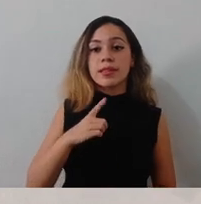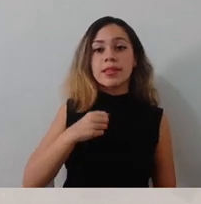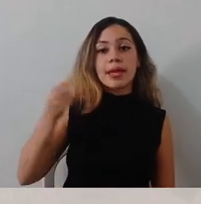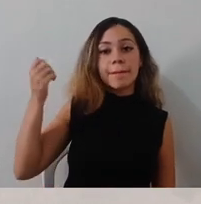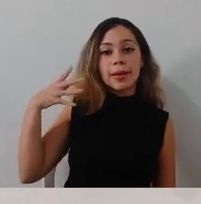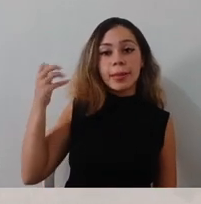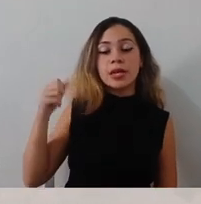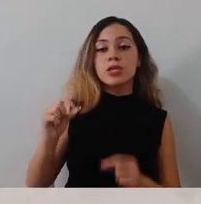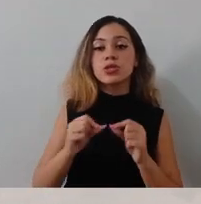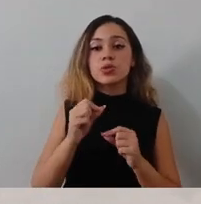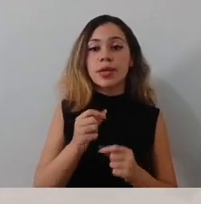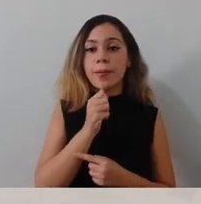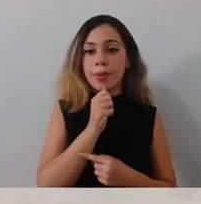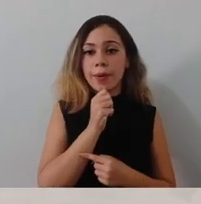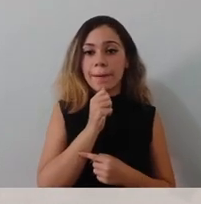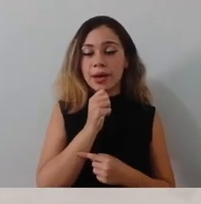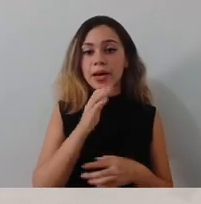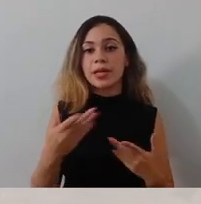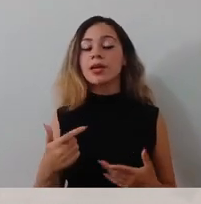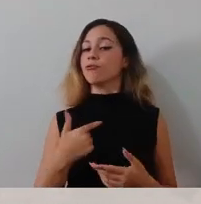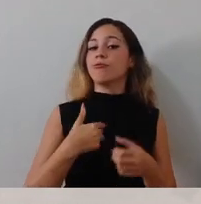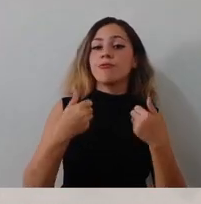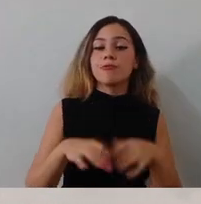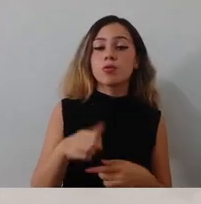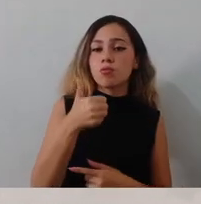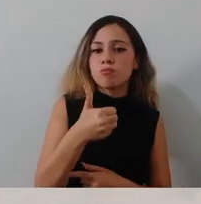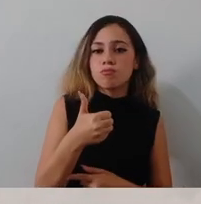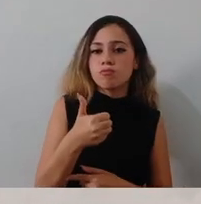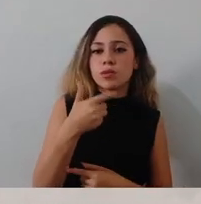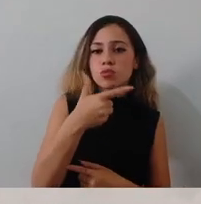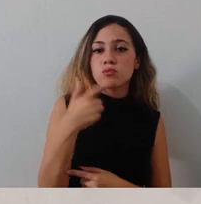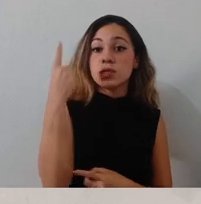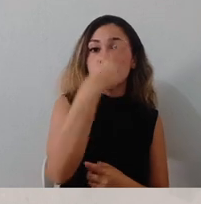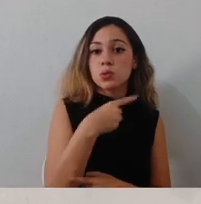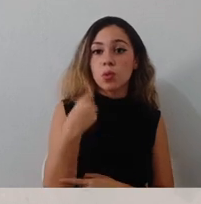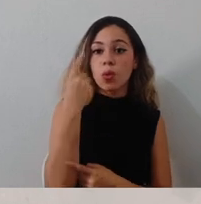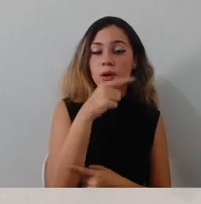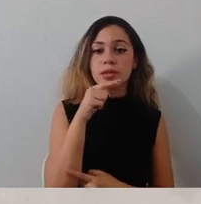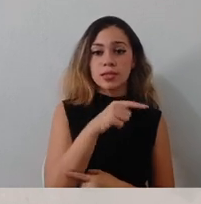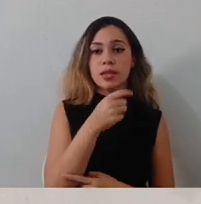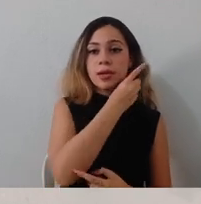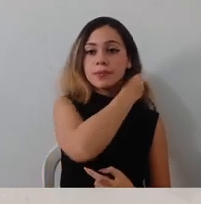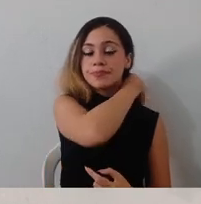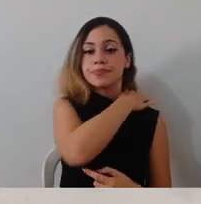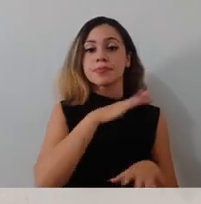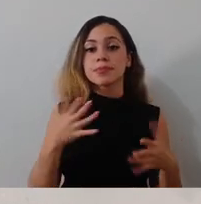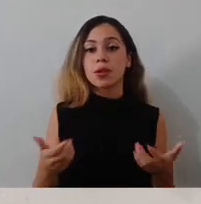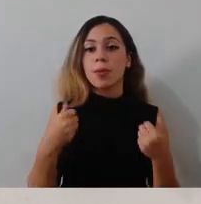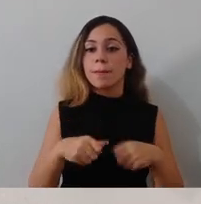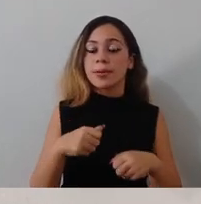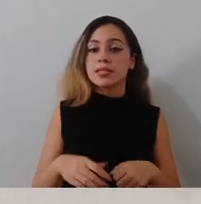palestras, fóruns, eles falam, há momentos que eu preciso me retirar, fico 1, 2 horas. Então, porque ele está